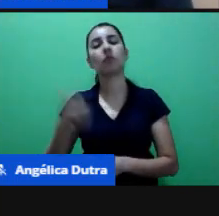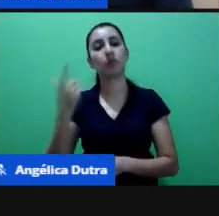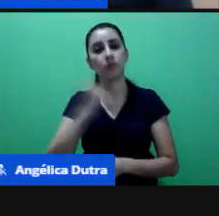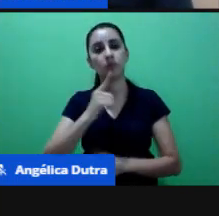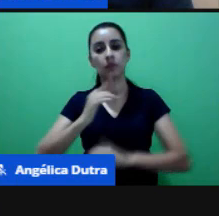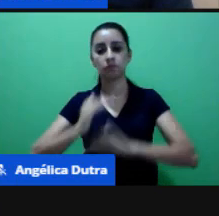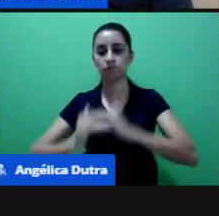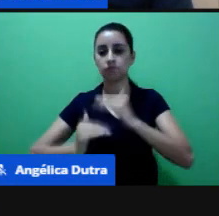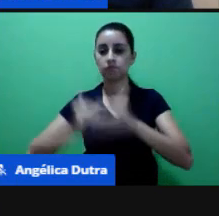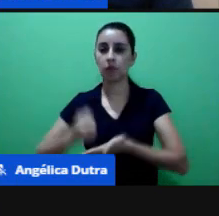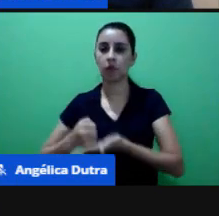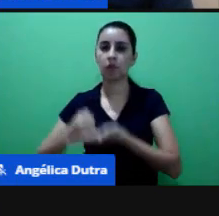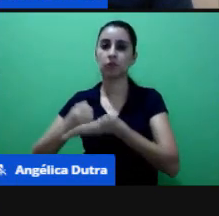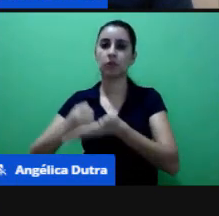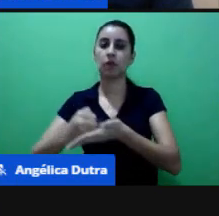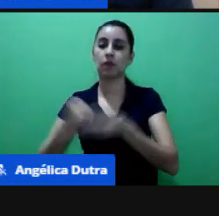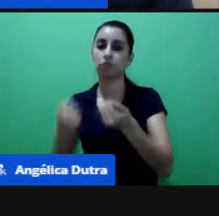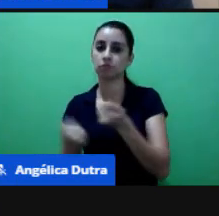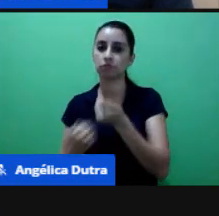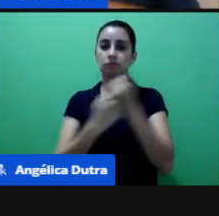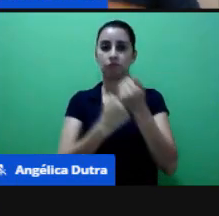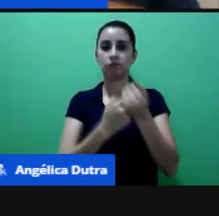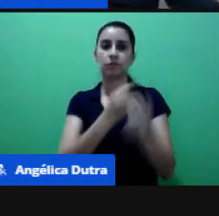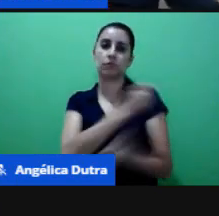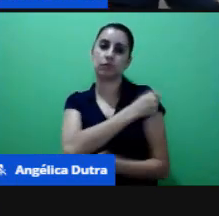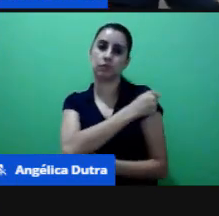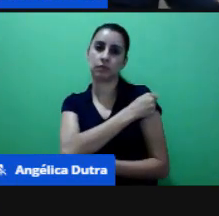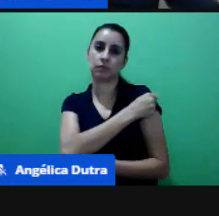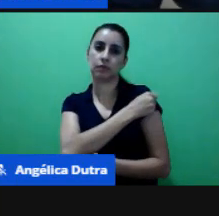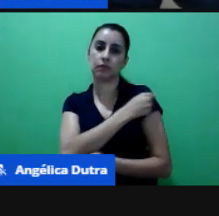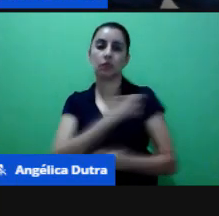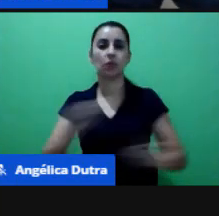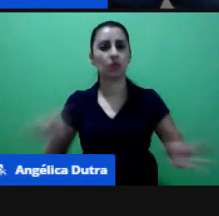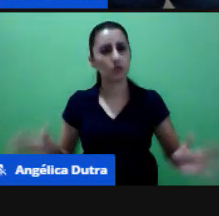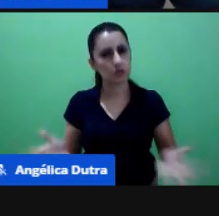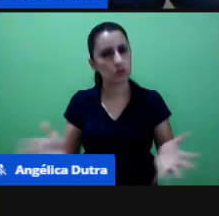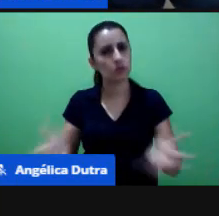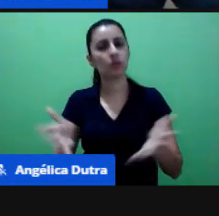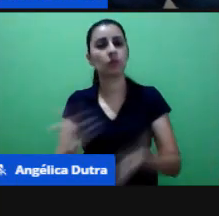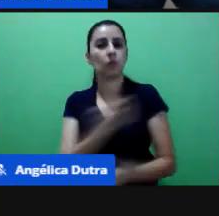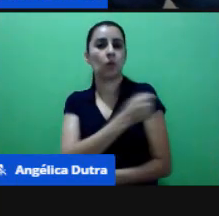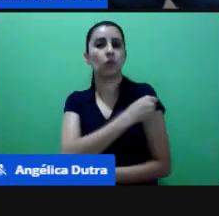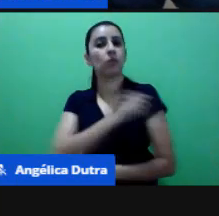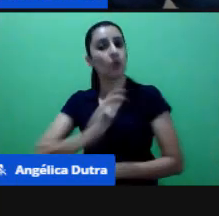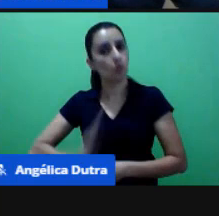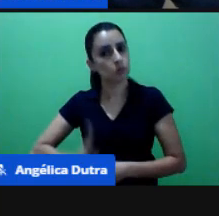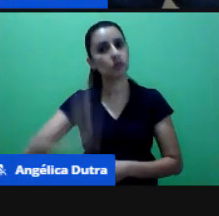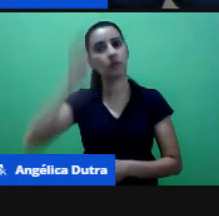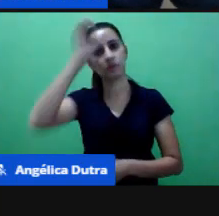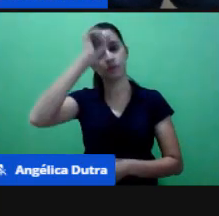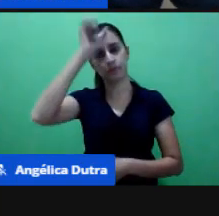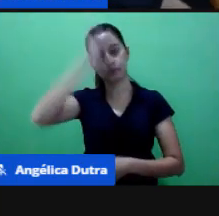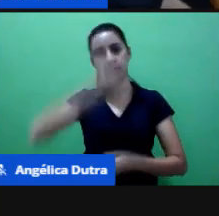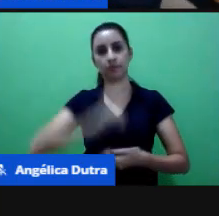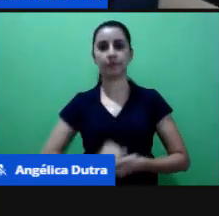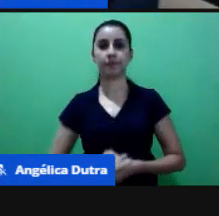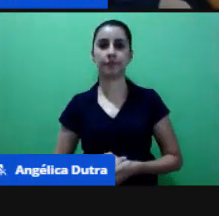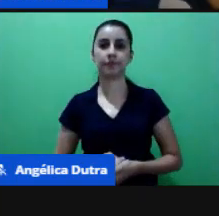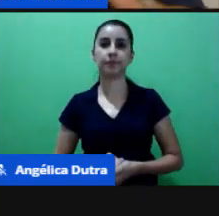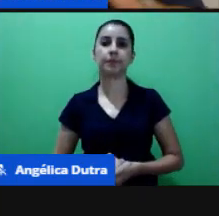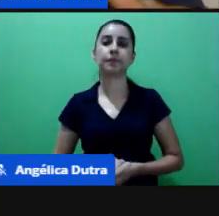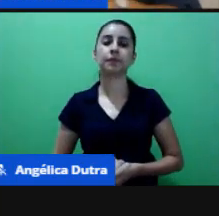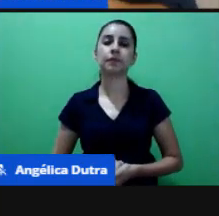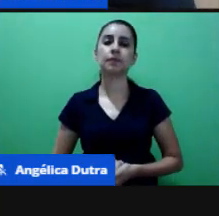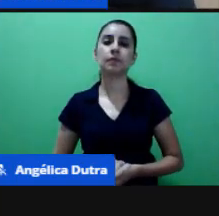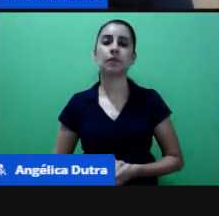ok? Nós estamos agora, vamos falar agora sobre essas atividades complementares. Nós falamos, né, ao final desse